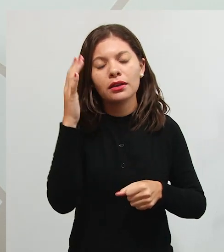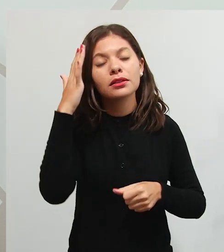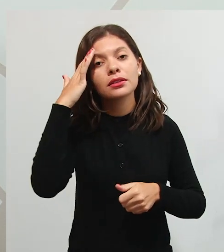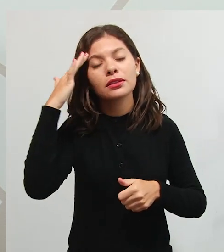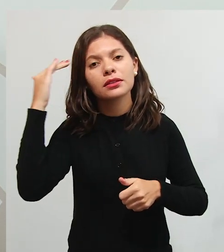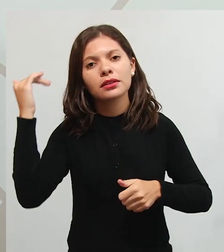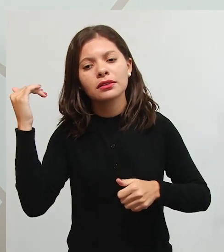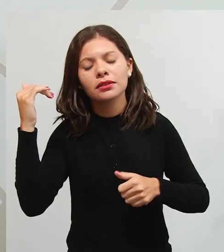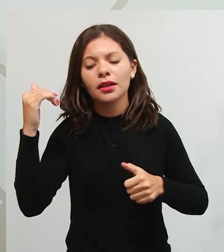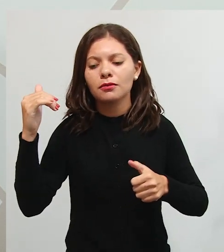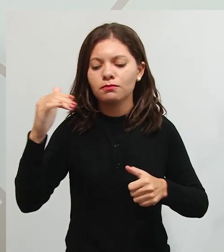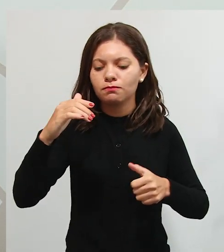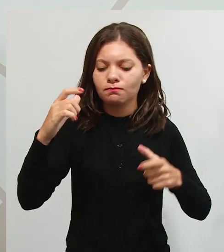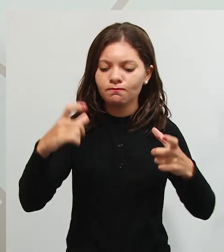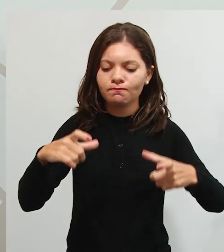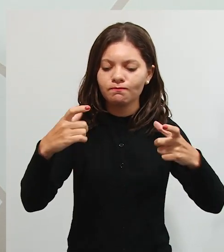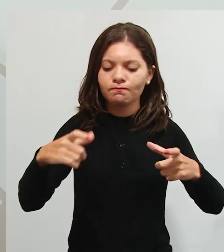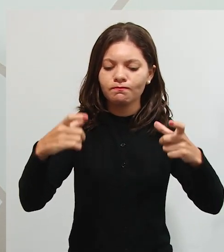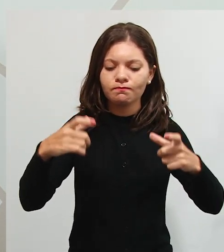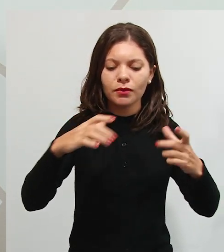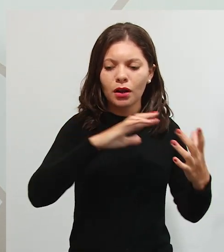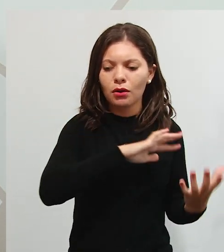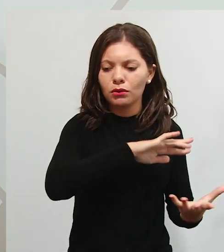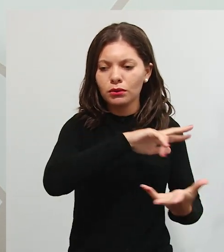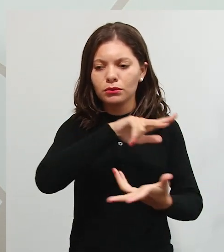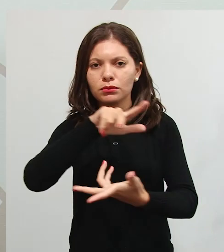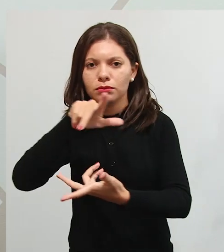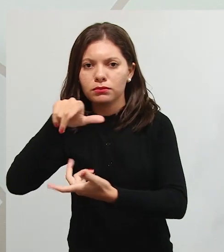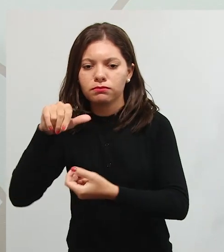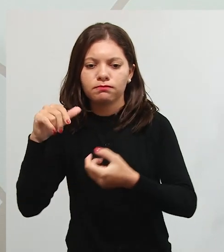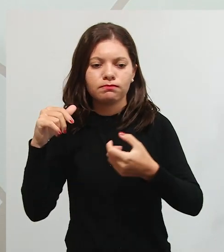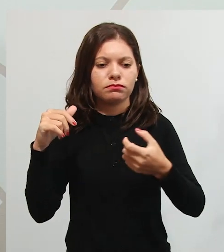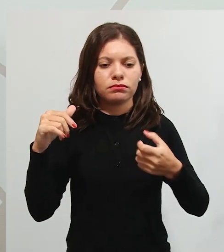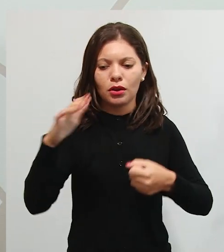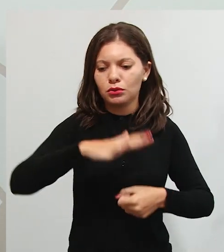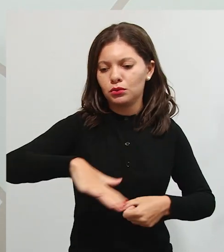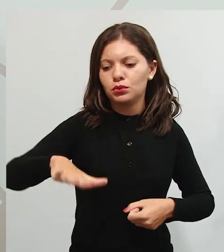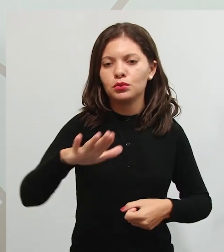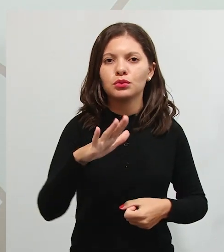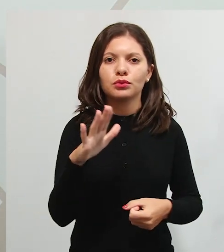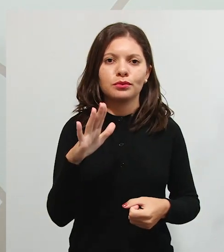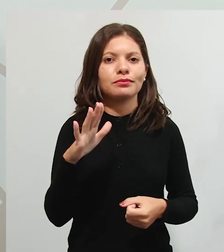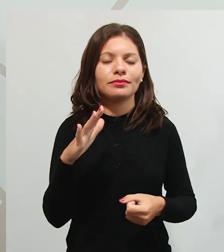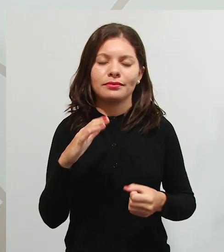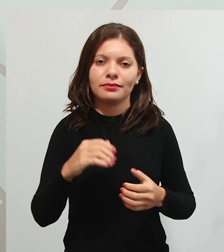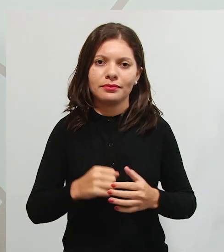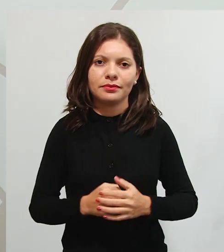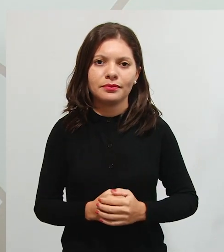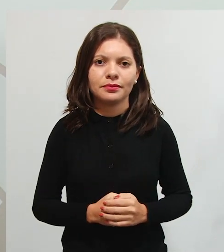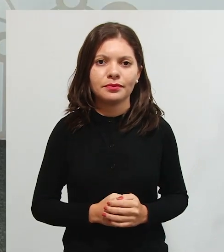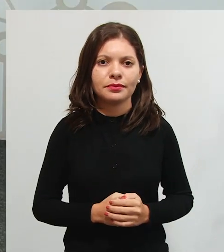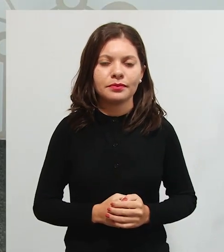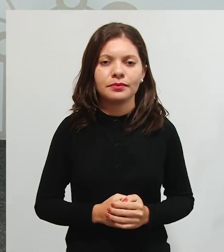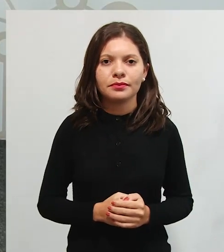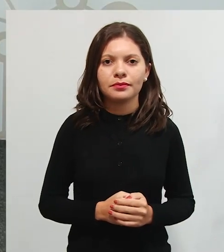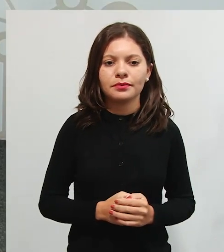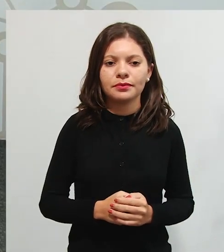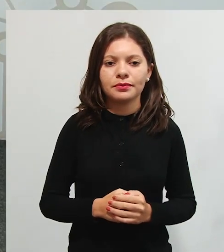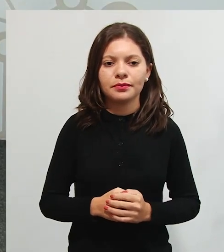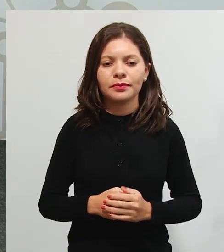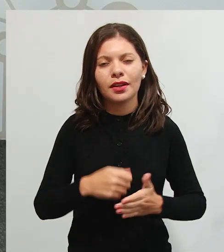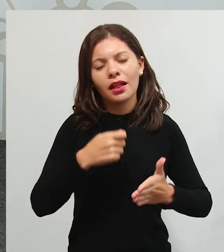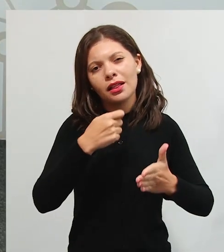compreender aquilo que está ao redor dela, que no caso é o mundo, é o ambiente, os estímulos que ela recebe. Então, se a